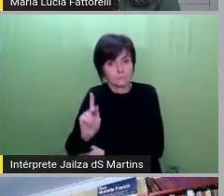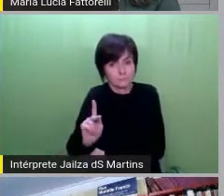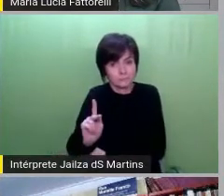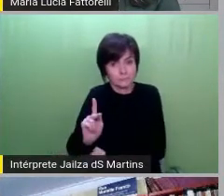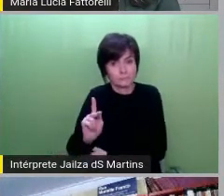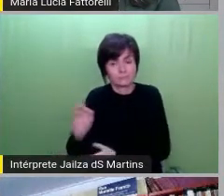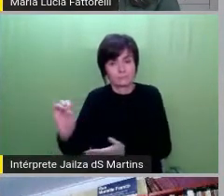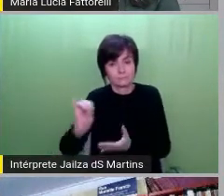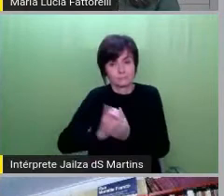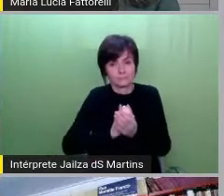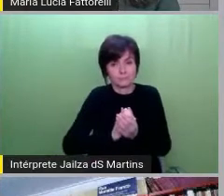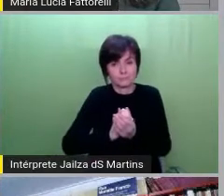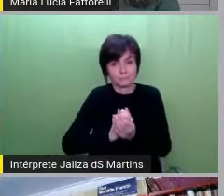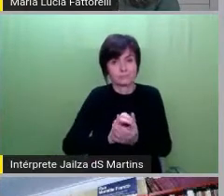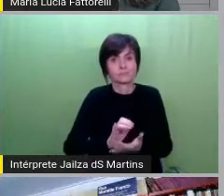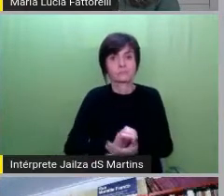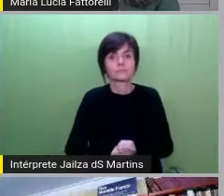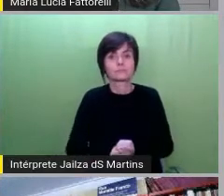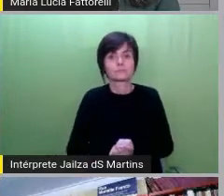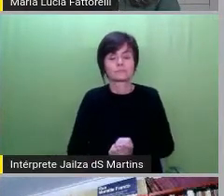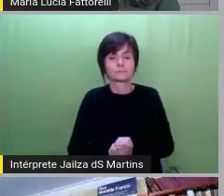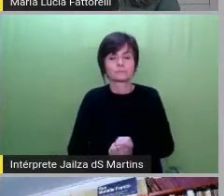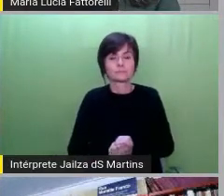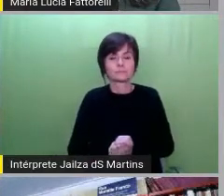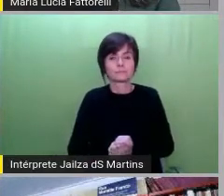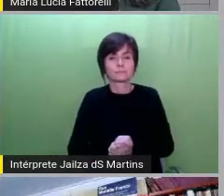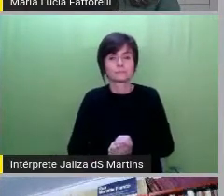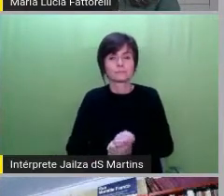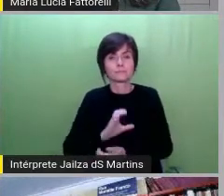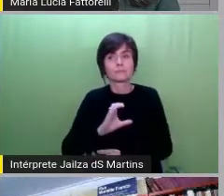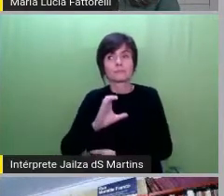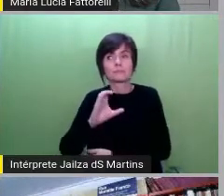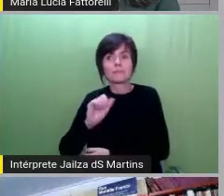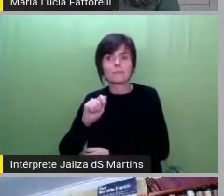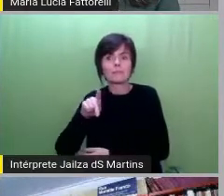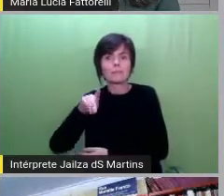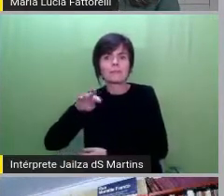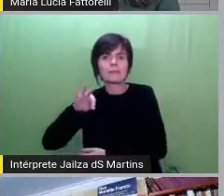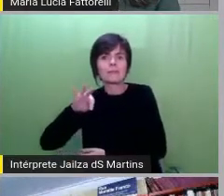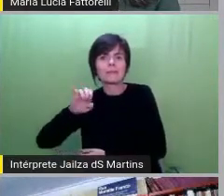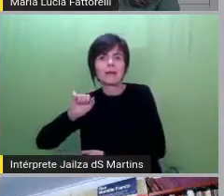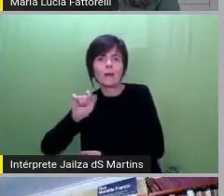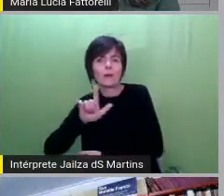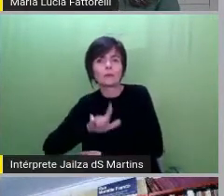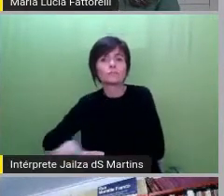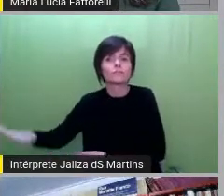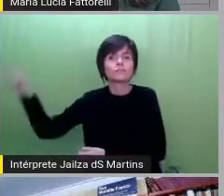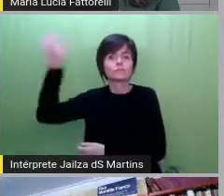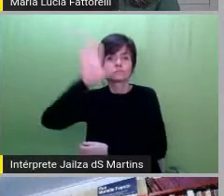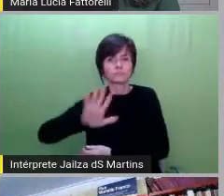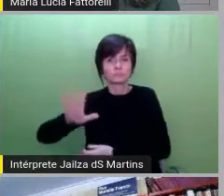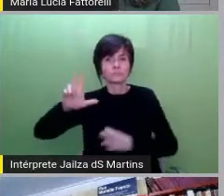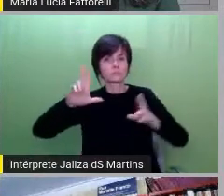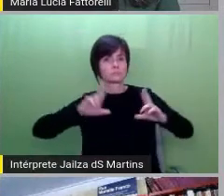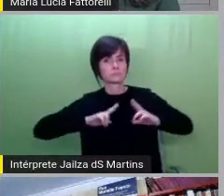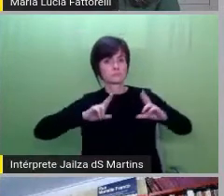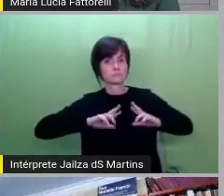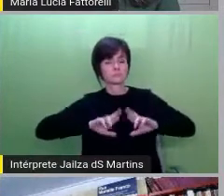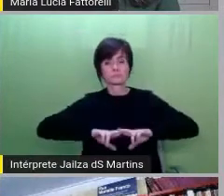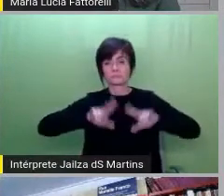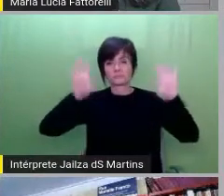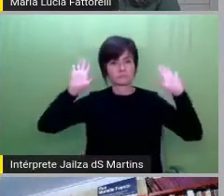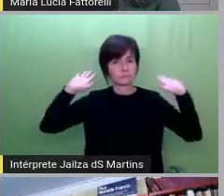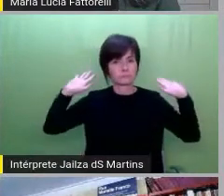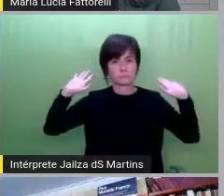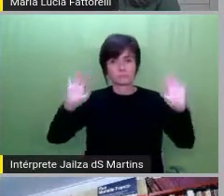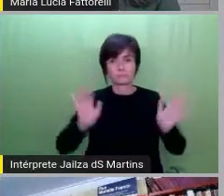capital. Tá? O capital no sentido geral. Né? no sentido particular, nós temos capitalistas,